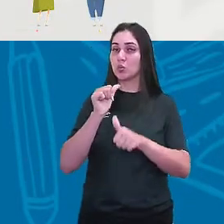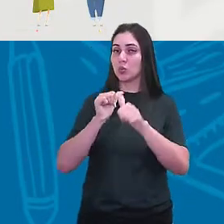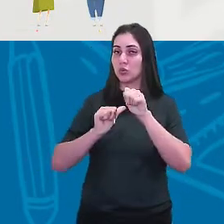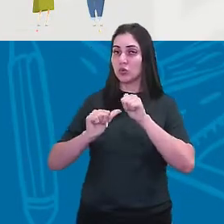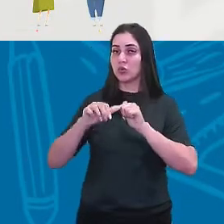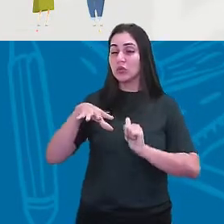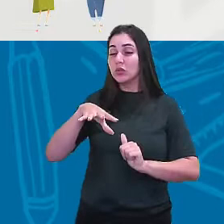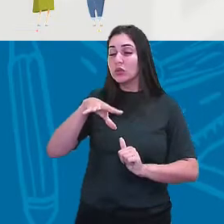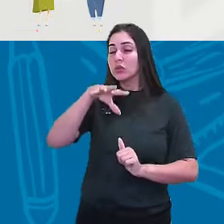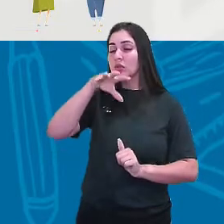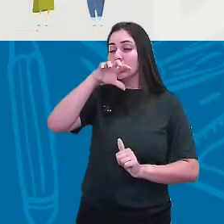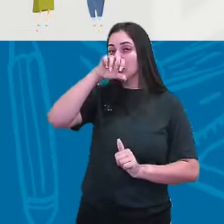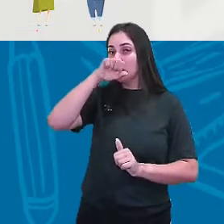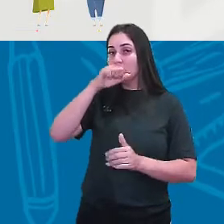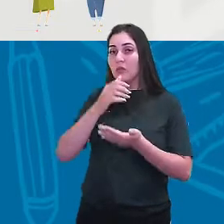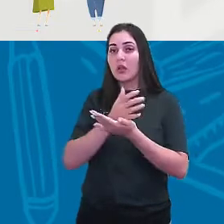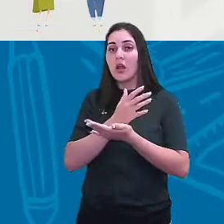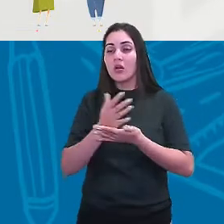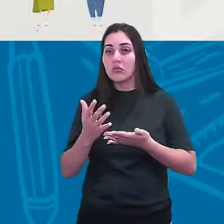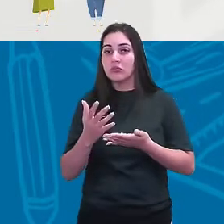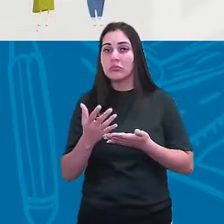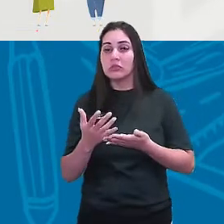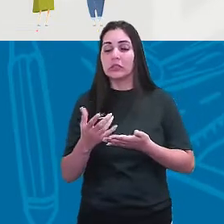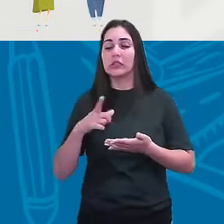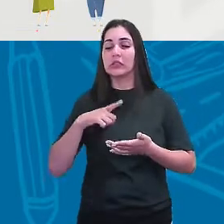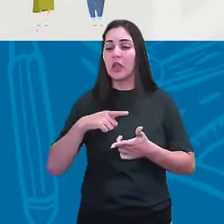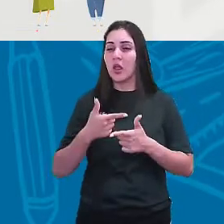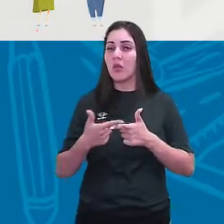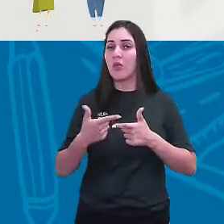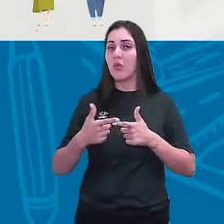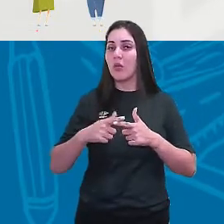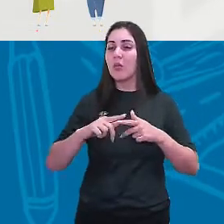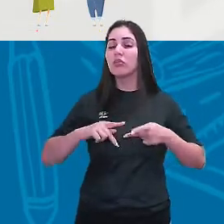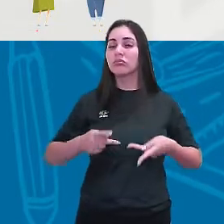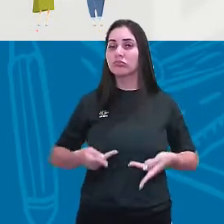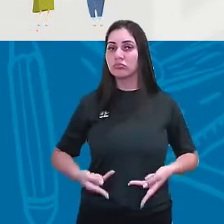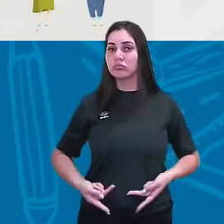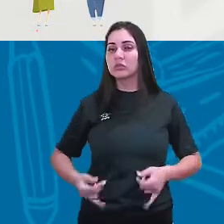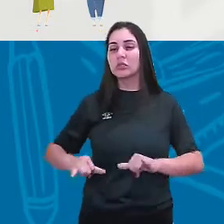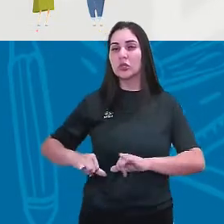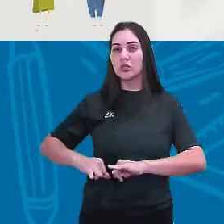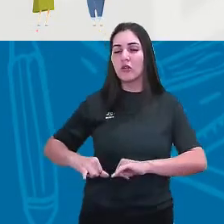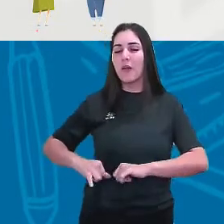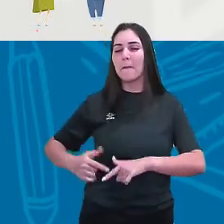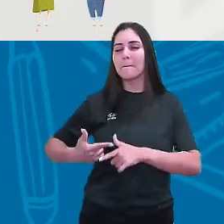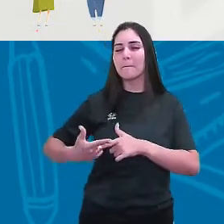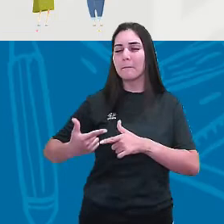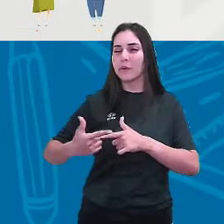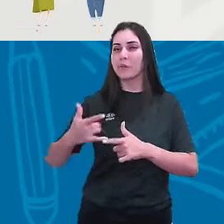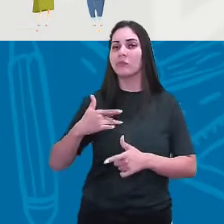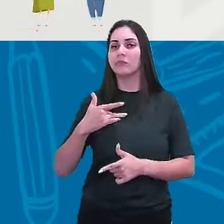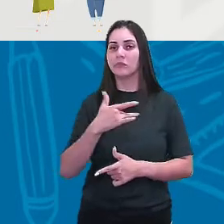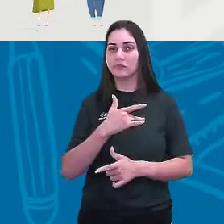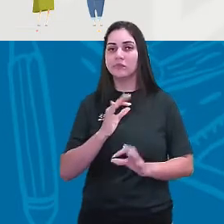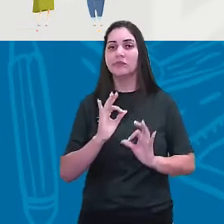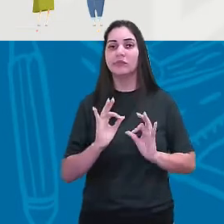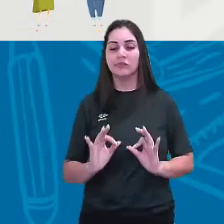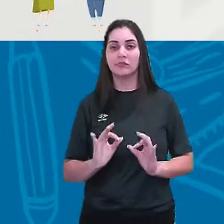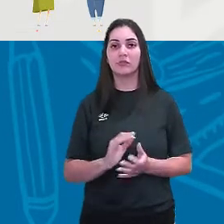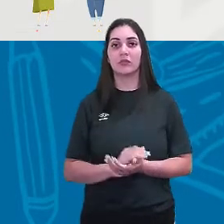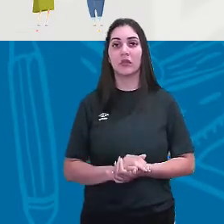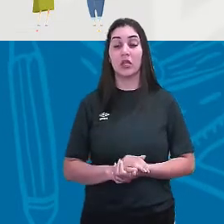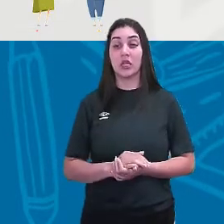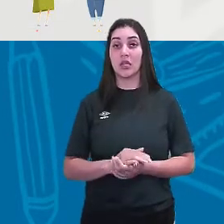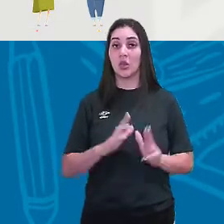tipo daqueles produtos ali, se intoxicando, tá certo? E sofrendo aí graves problemas de saúde, tá certo?